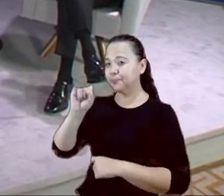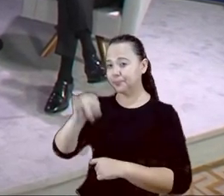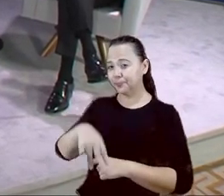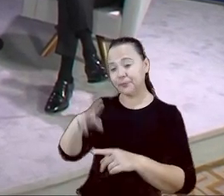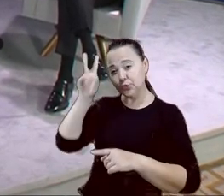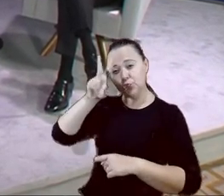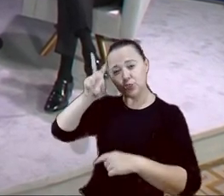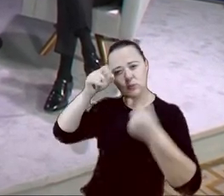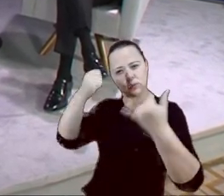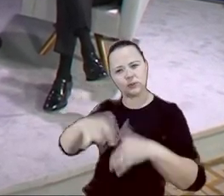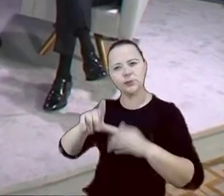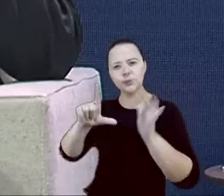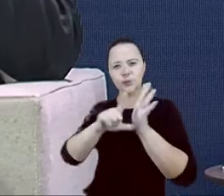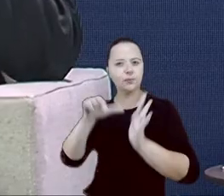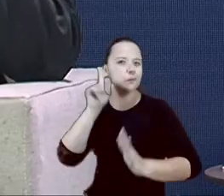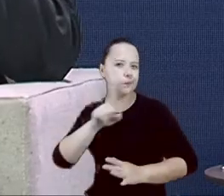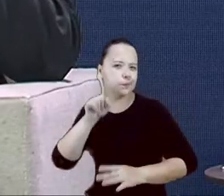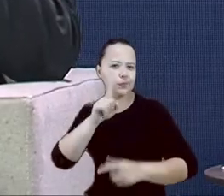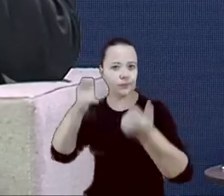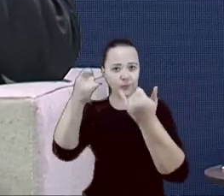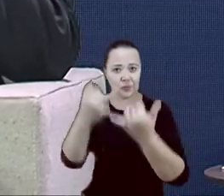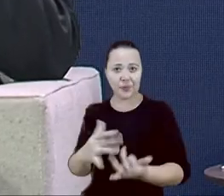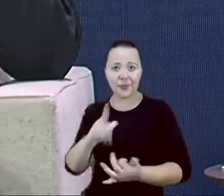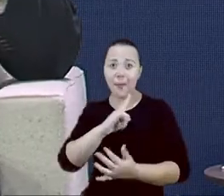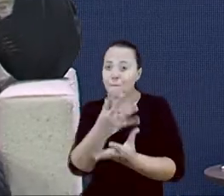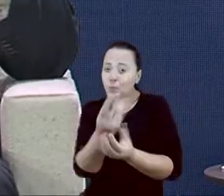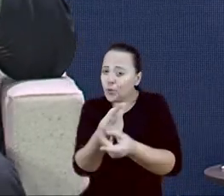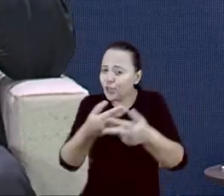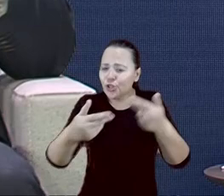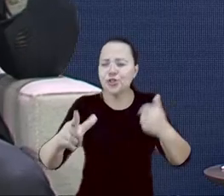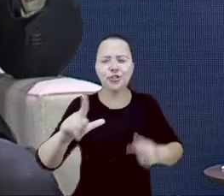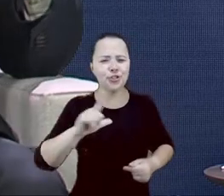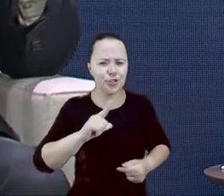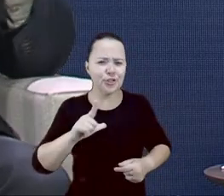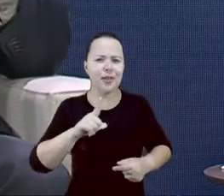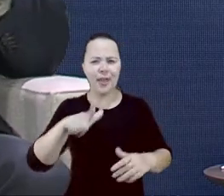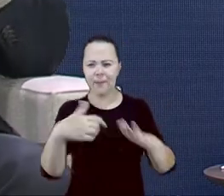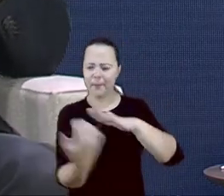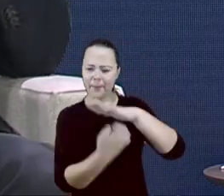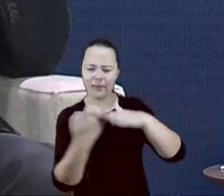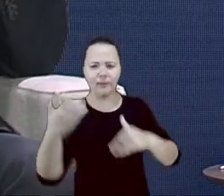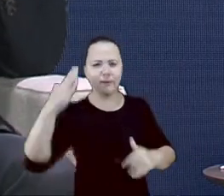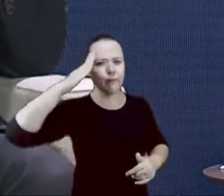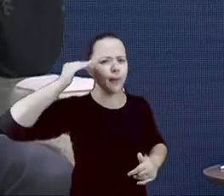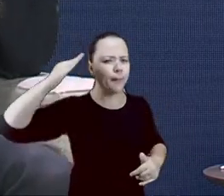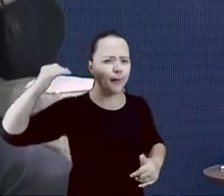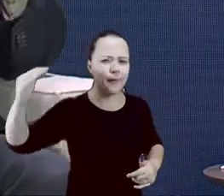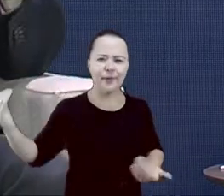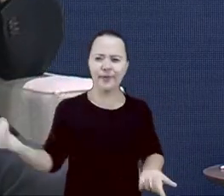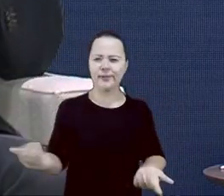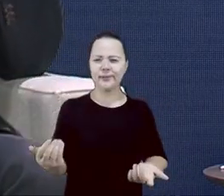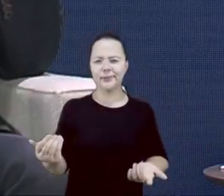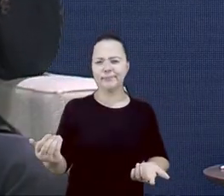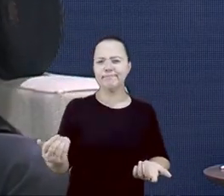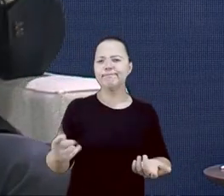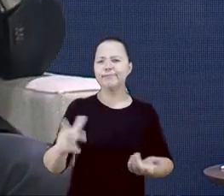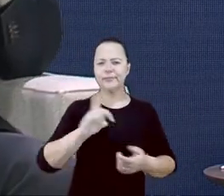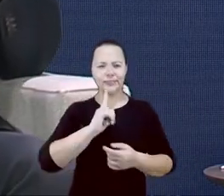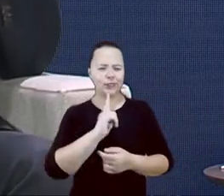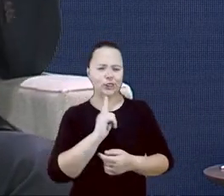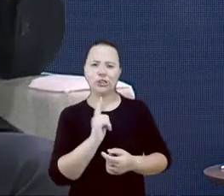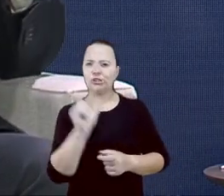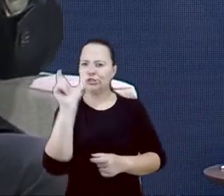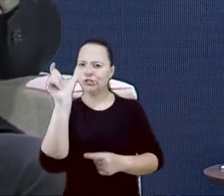o Jean falou isso muita gente tinha né porque era uma empresa conhecida tripway então é tinha cra tinha